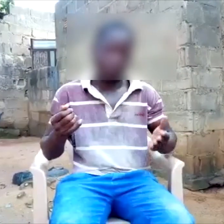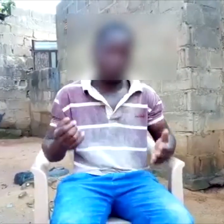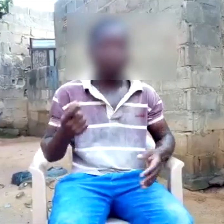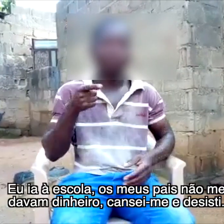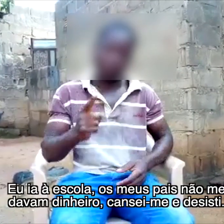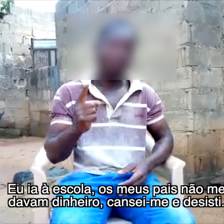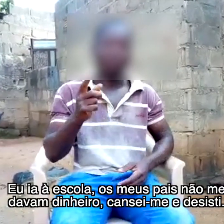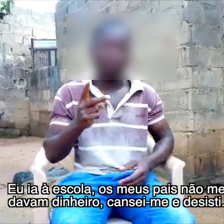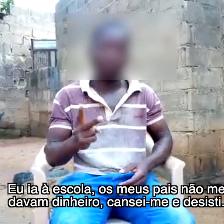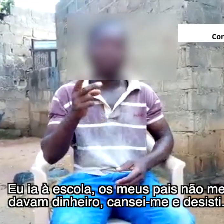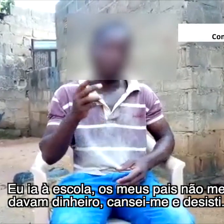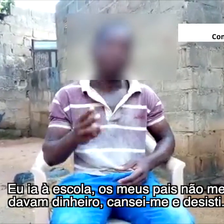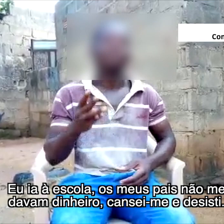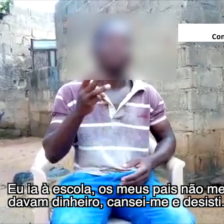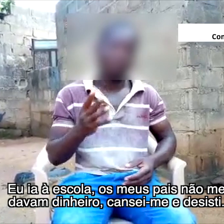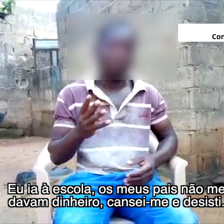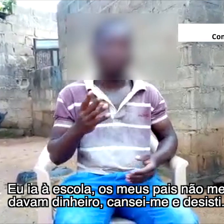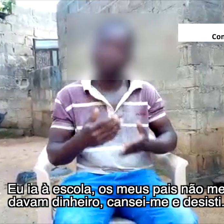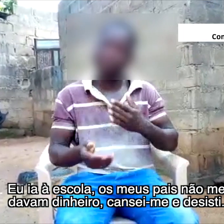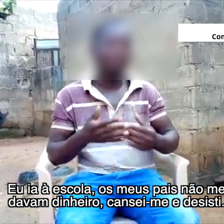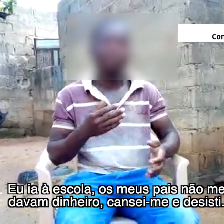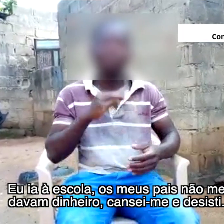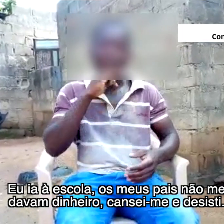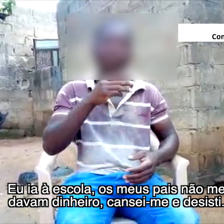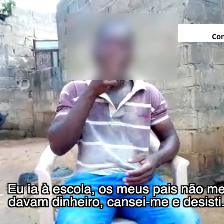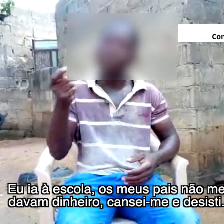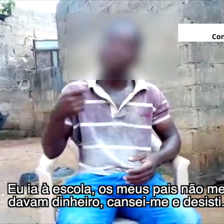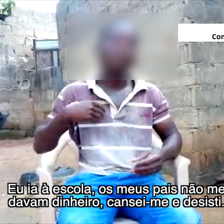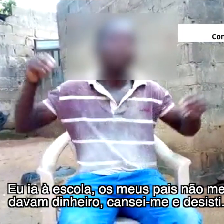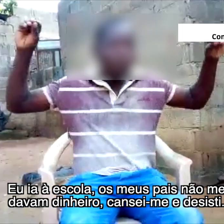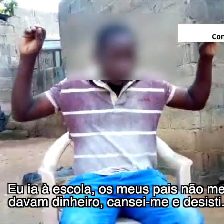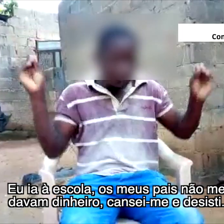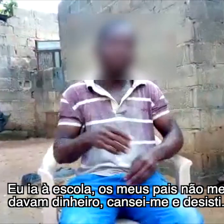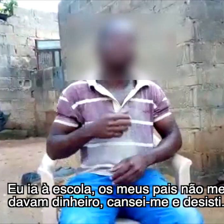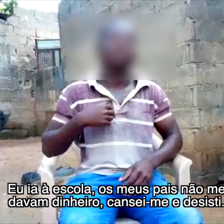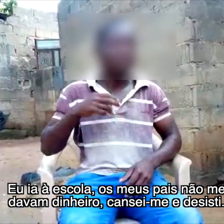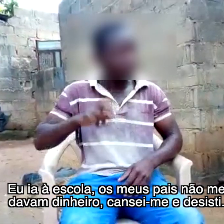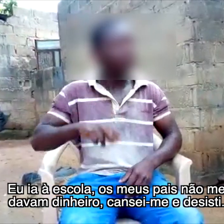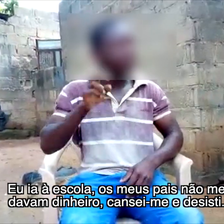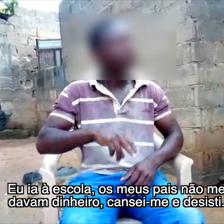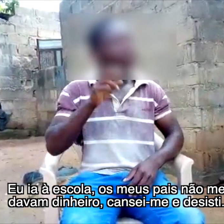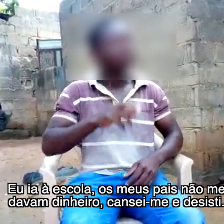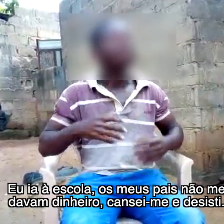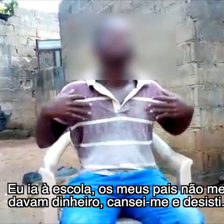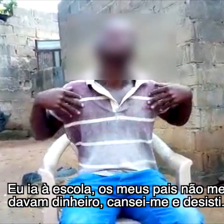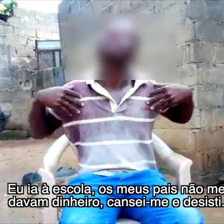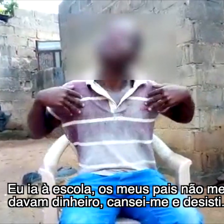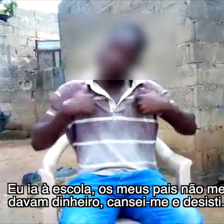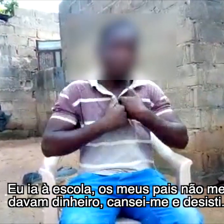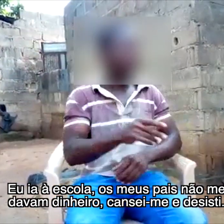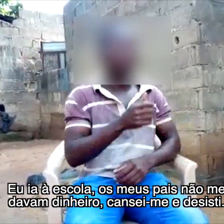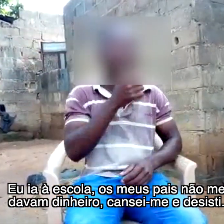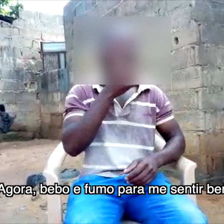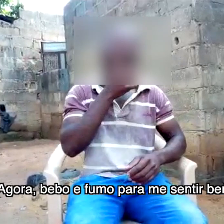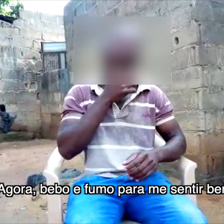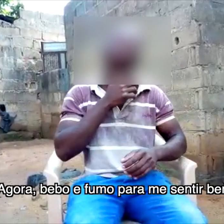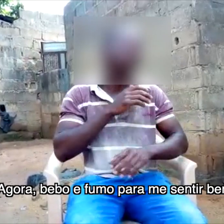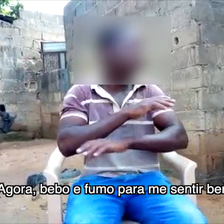Eu ia à escola. Os meus pais não davam dinheiro. Cansei-me e desisti.